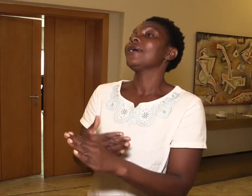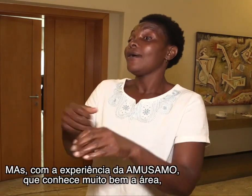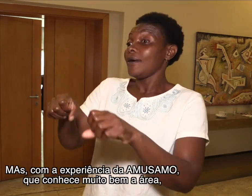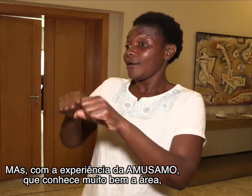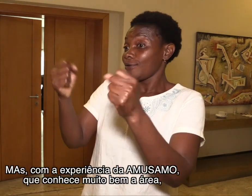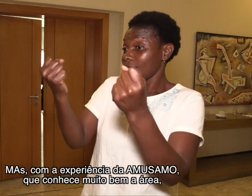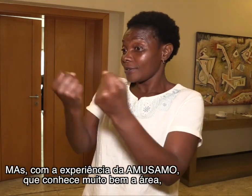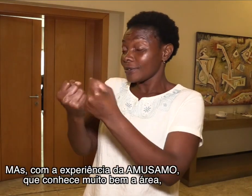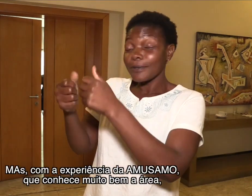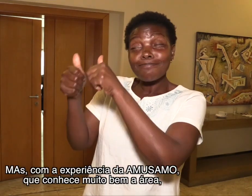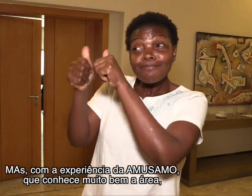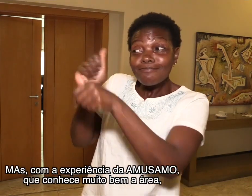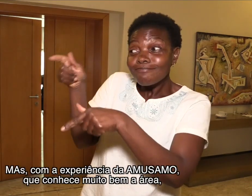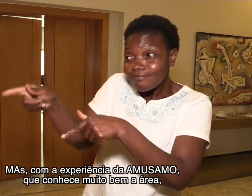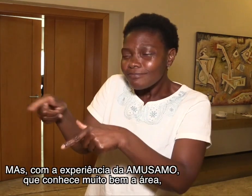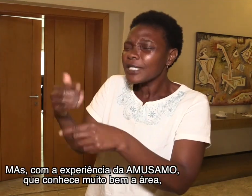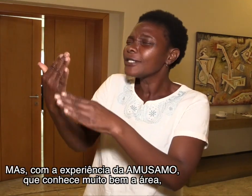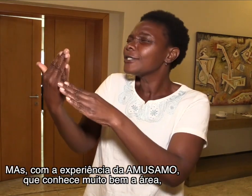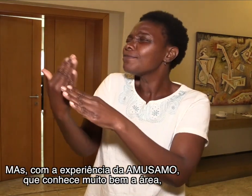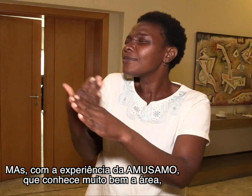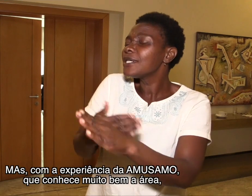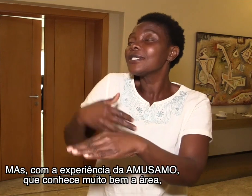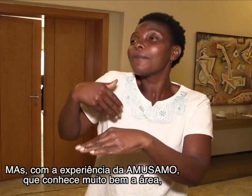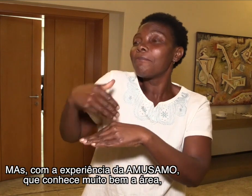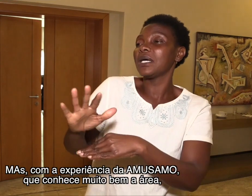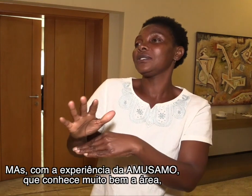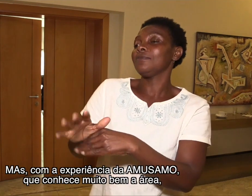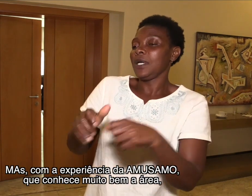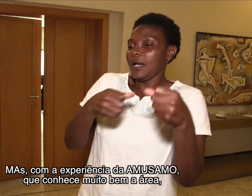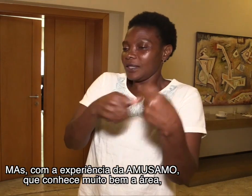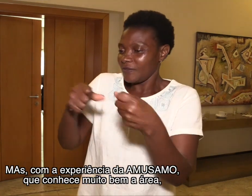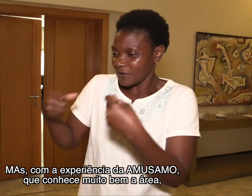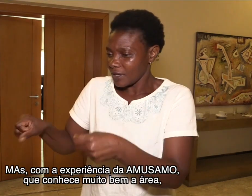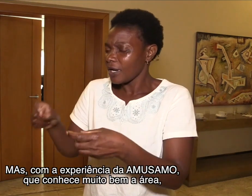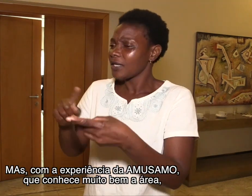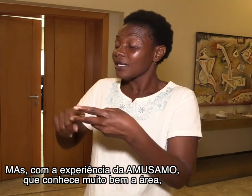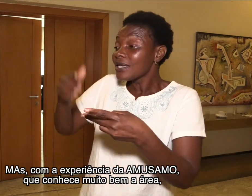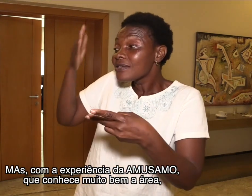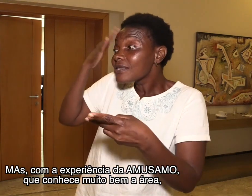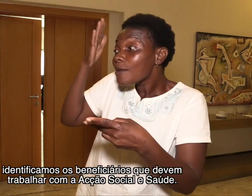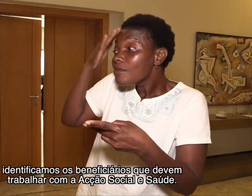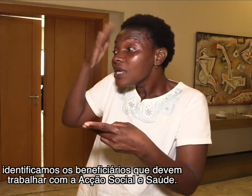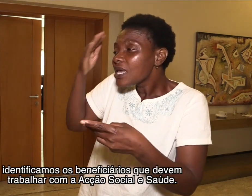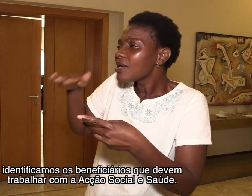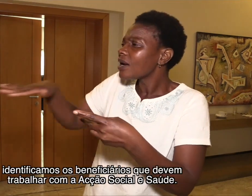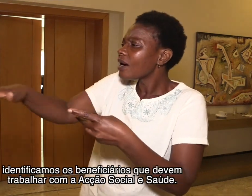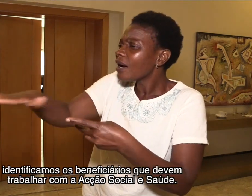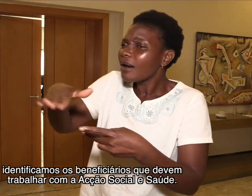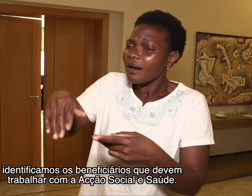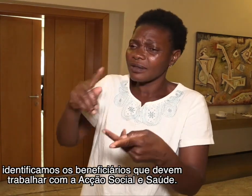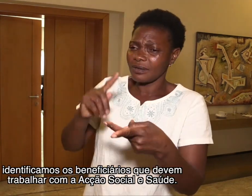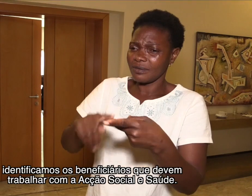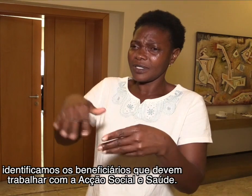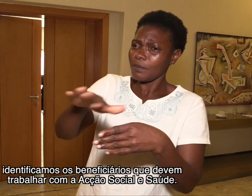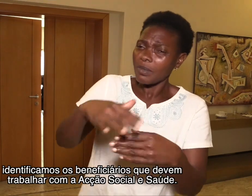Mas com a experiência da Muzam, que conhece muito bem a área, identificamos os